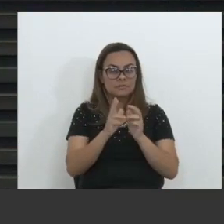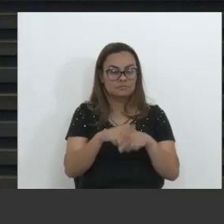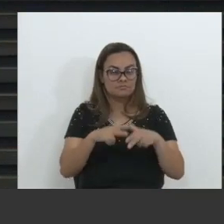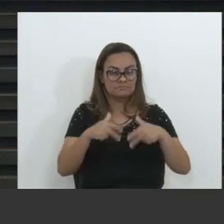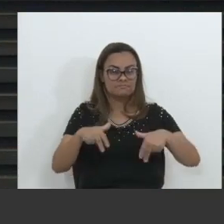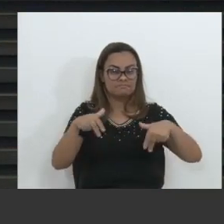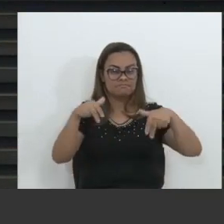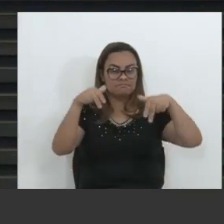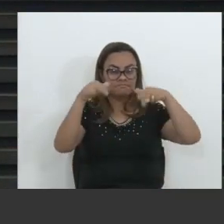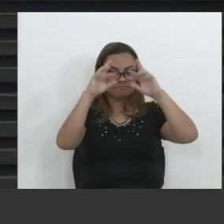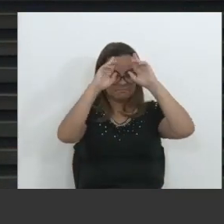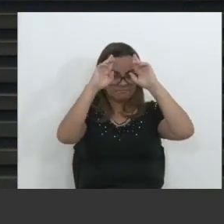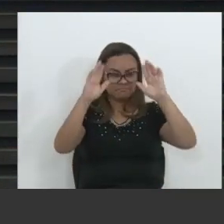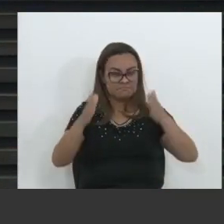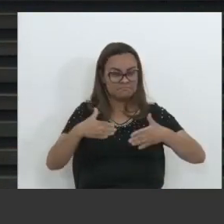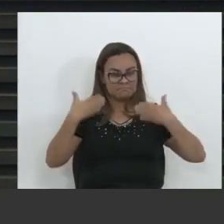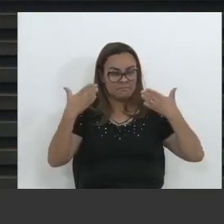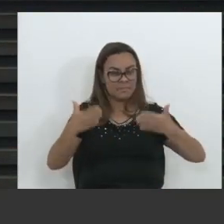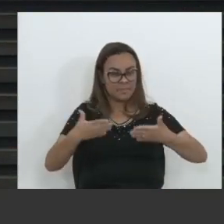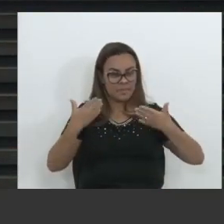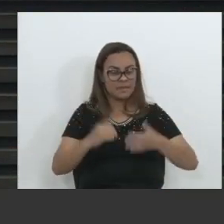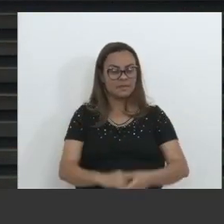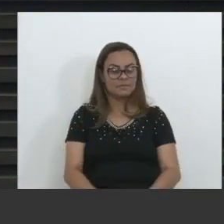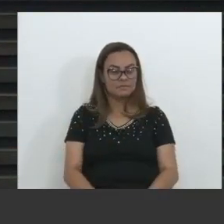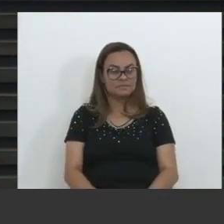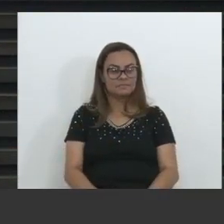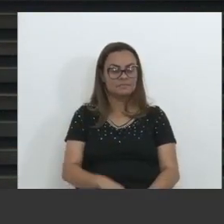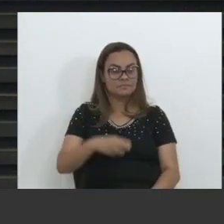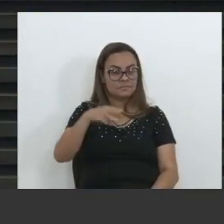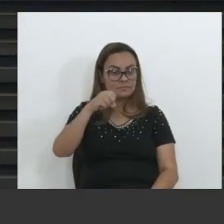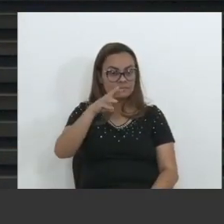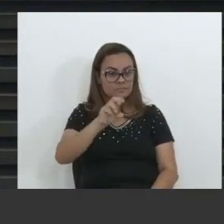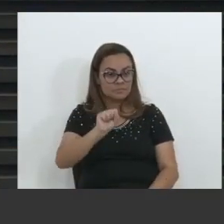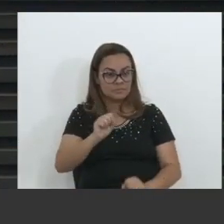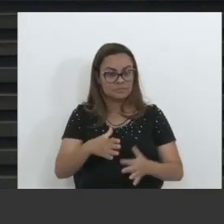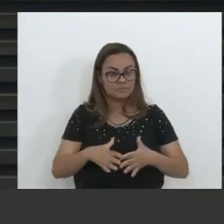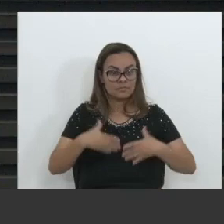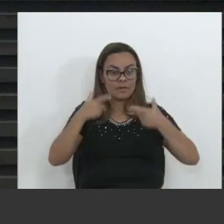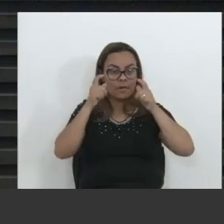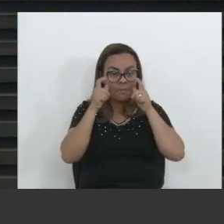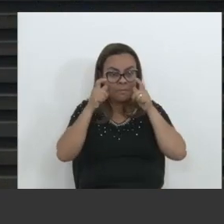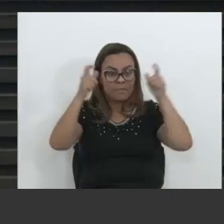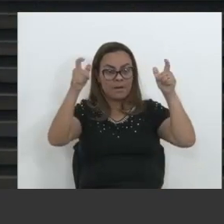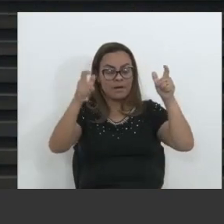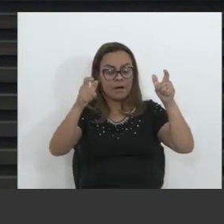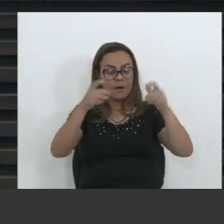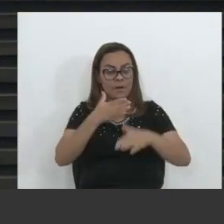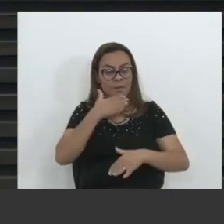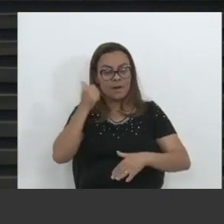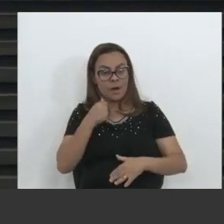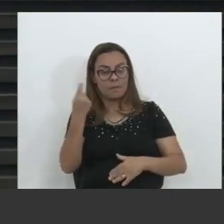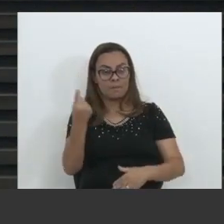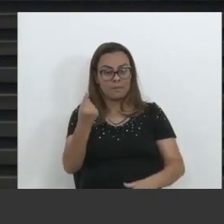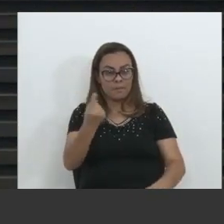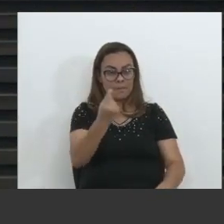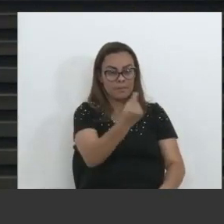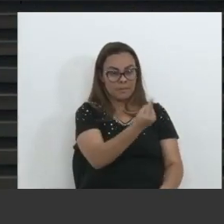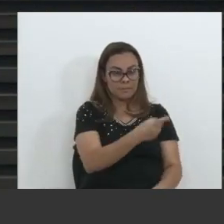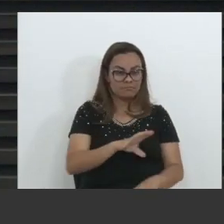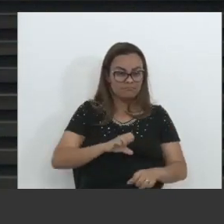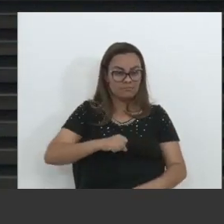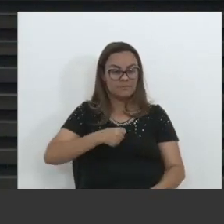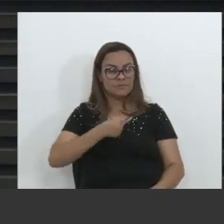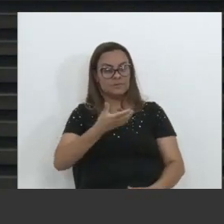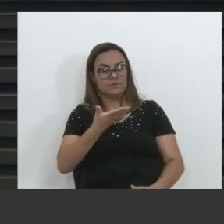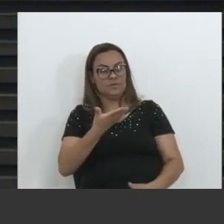e que é alegria eu sempre falo que Mamonas desperta o melhor que tem em cada um de nós e é isso que a gente